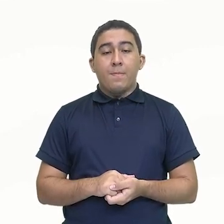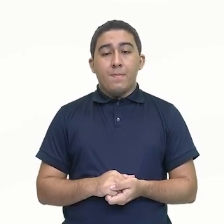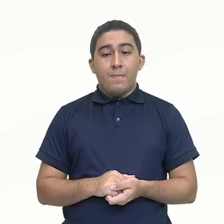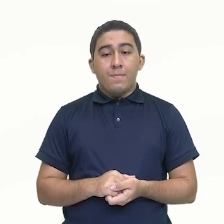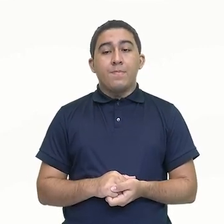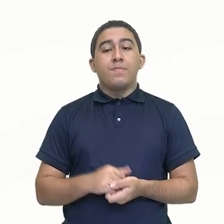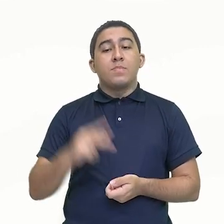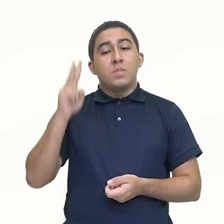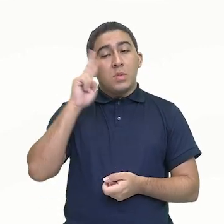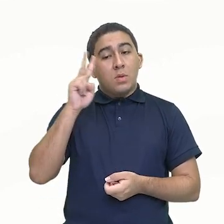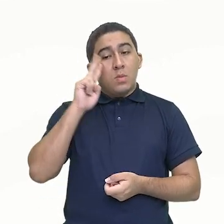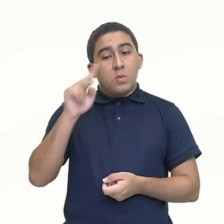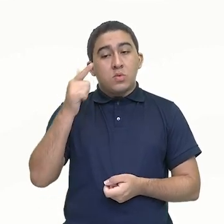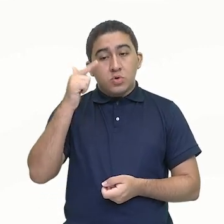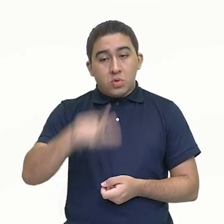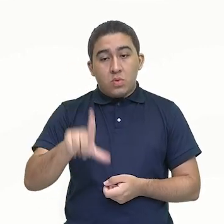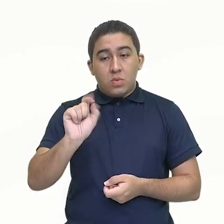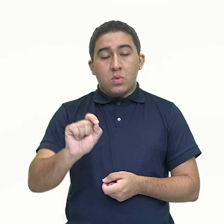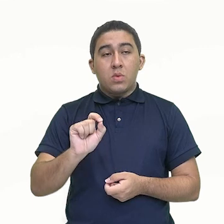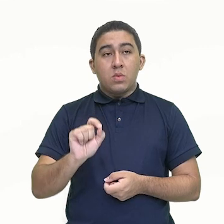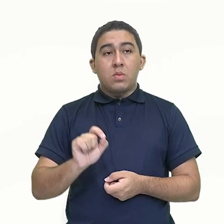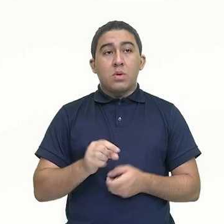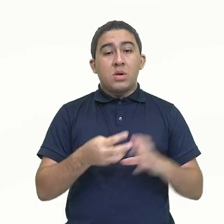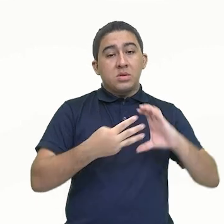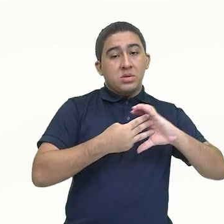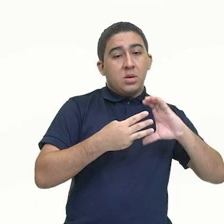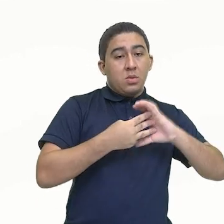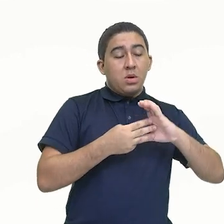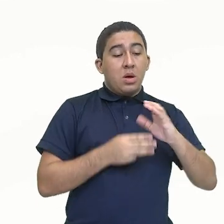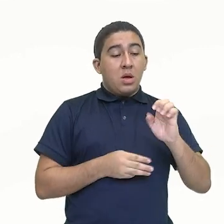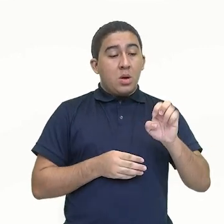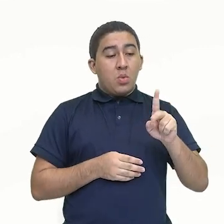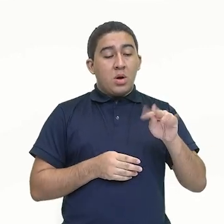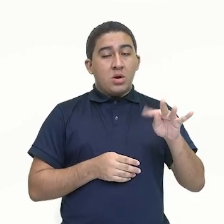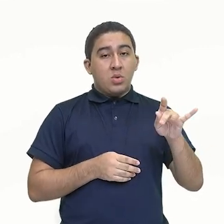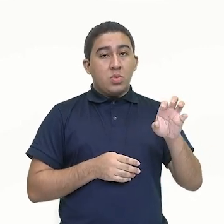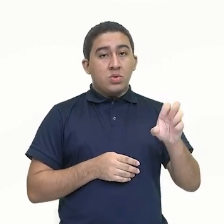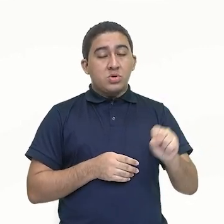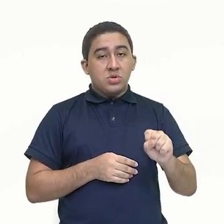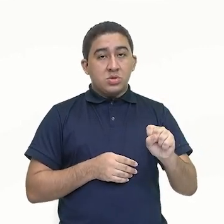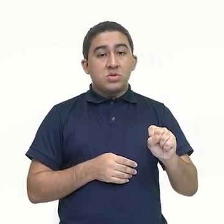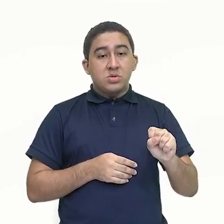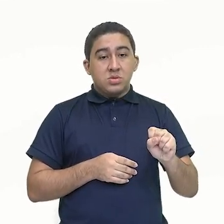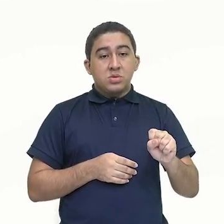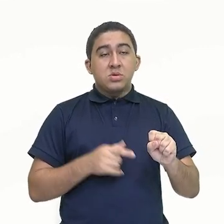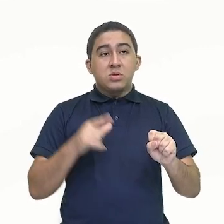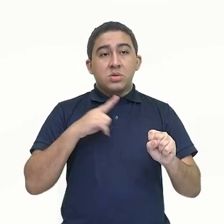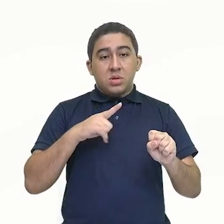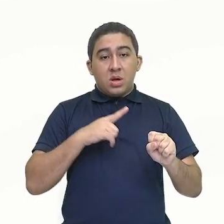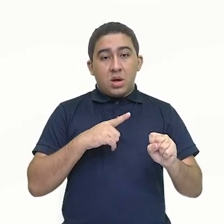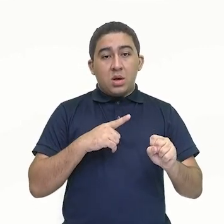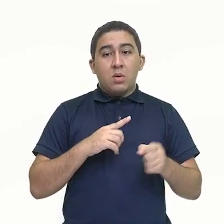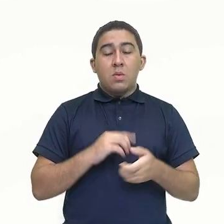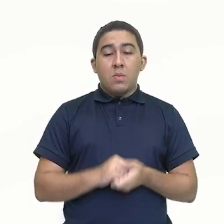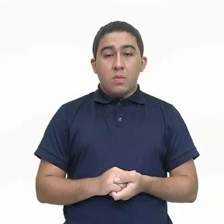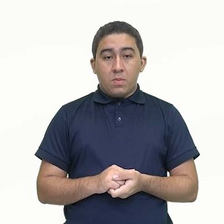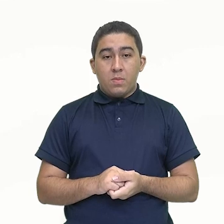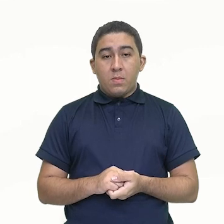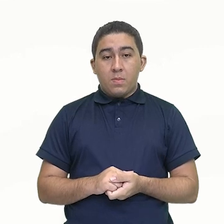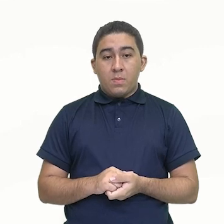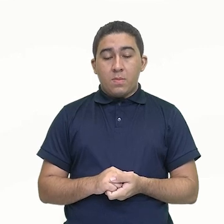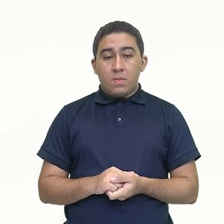informando e relembrando para vocês que as células eucariontes possuem núcleo característico